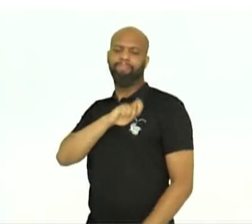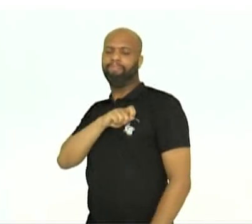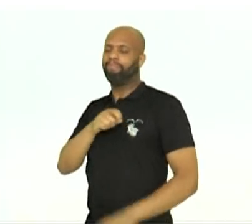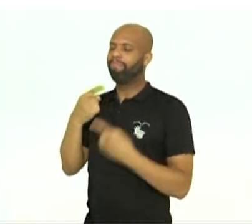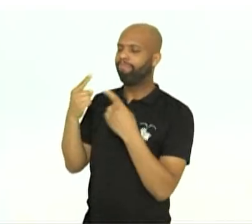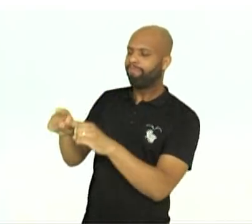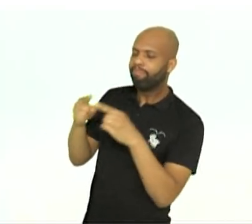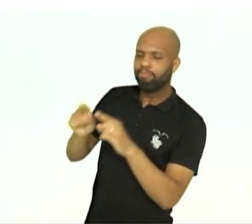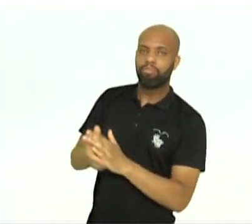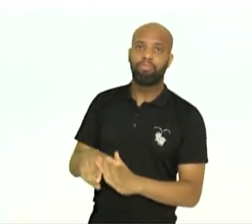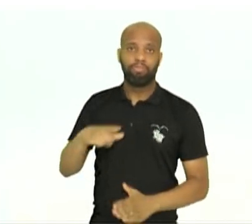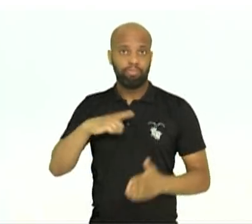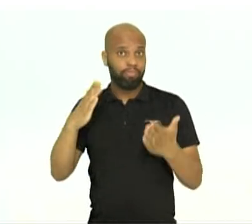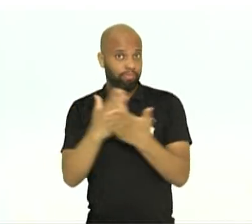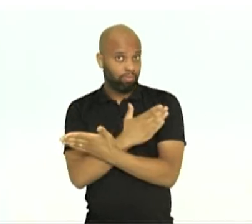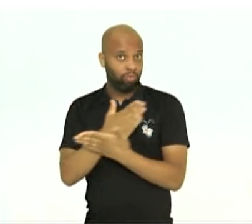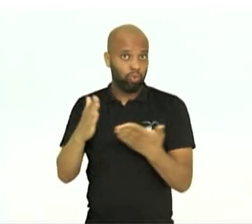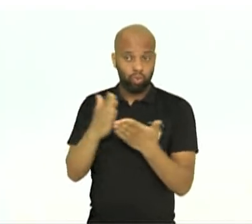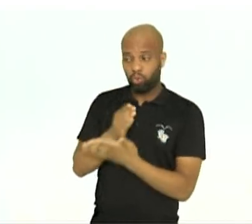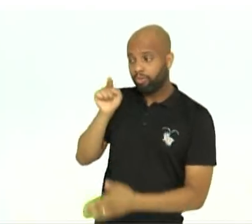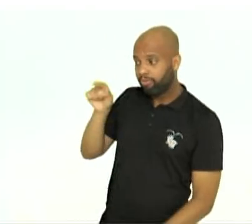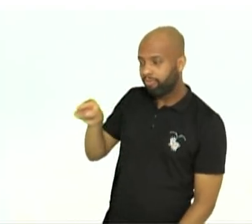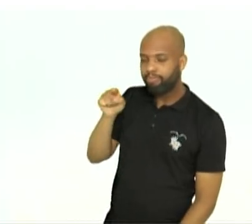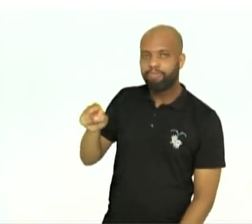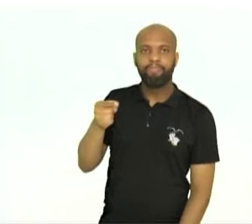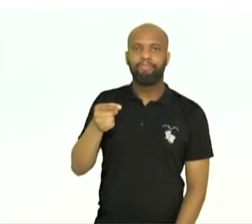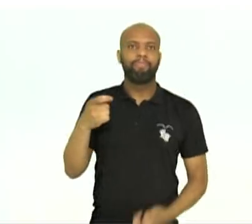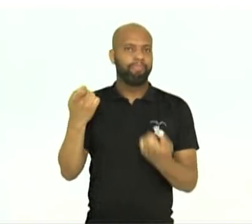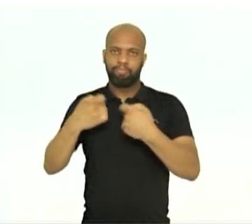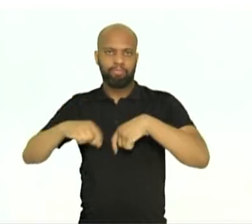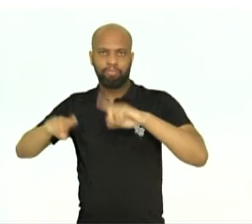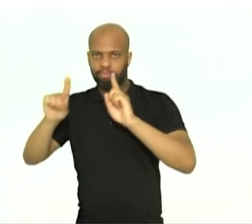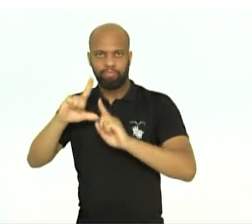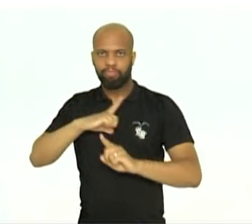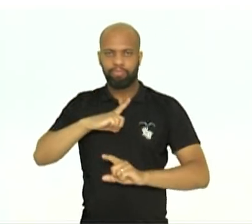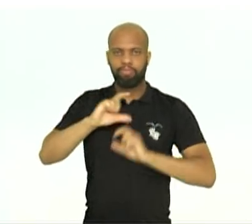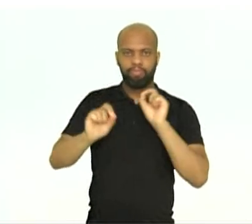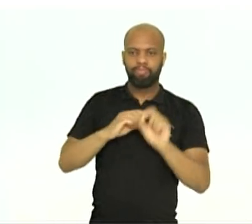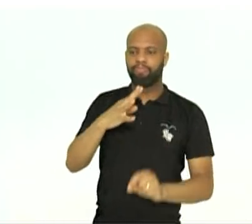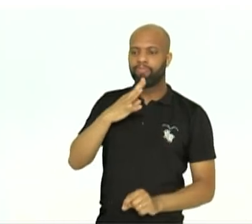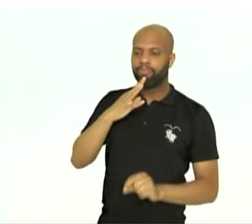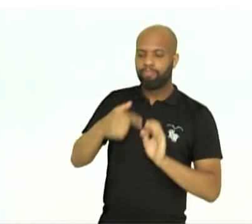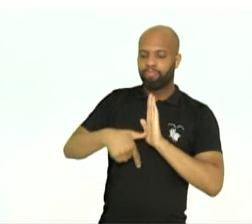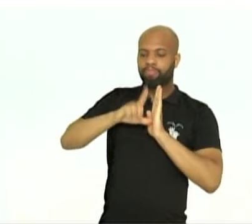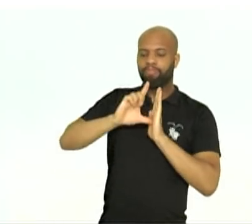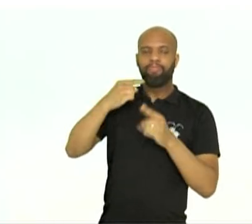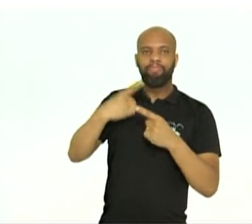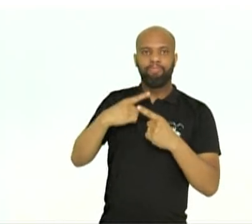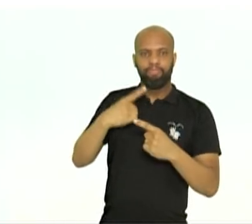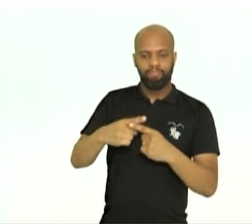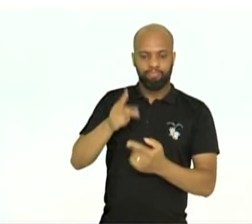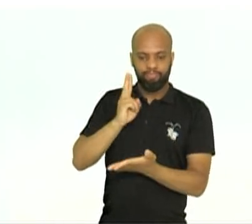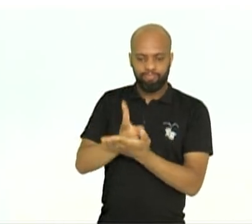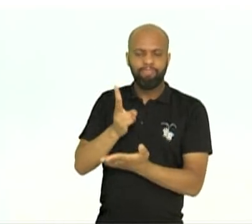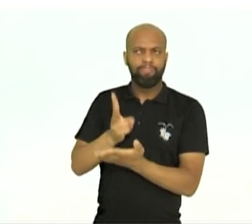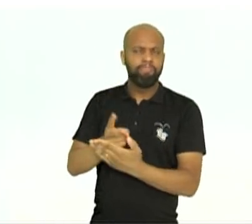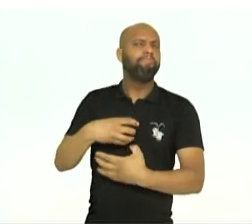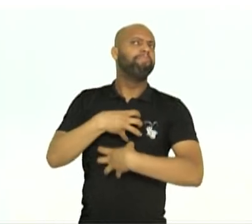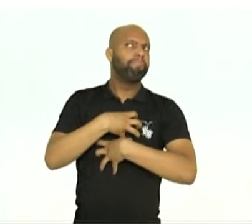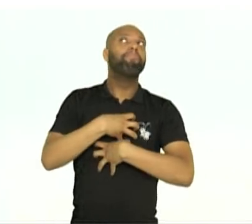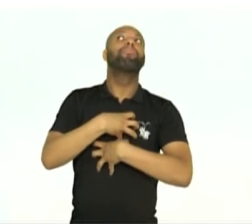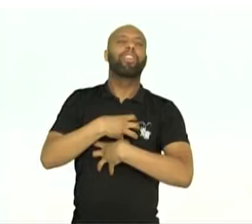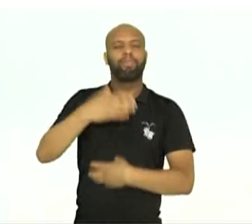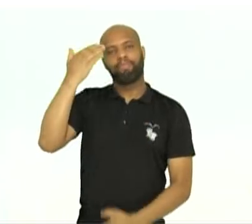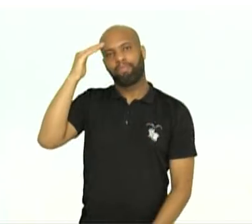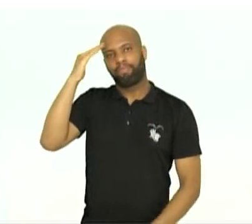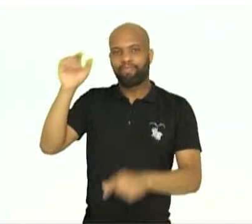Lembrando que algumas charges não é necessário esse conhecimento prévio, porque elas continuam fazendo sentido, né?